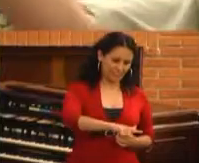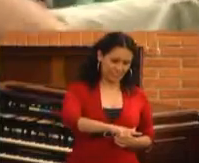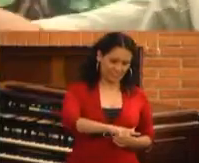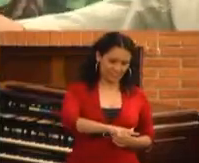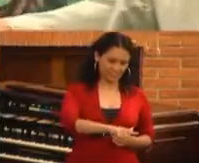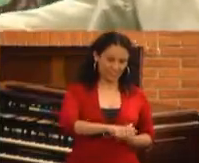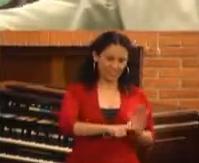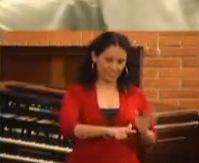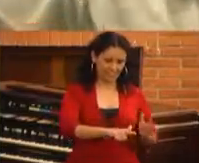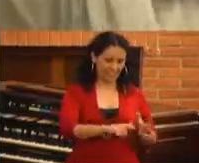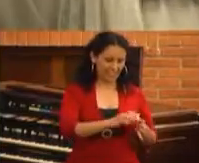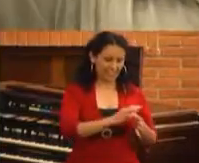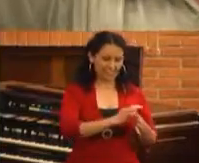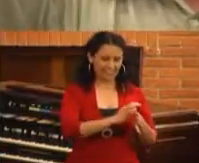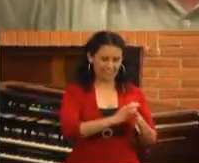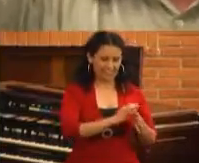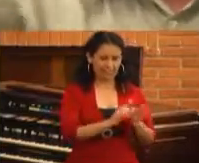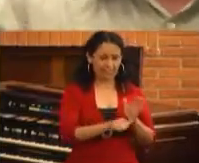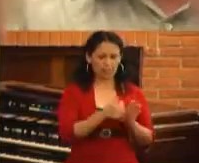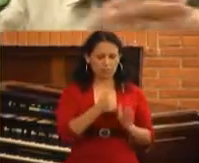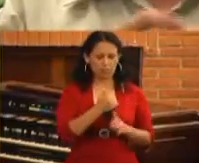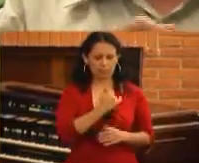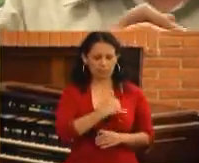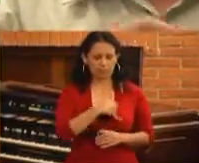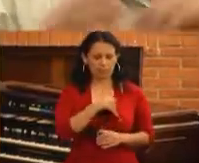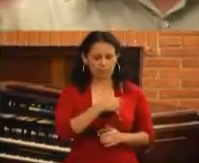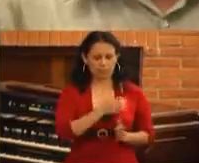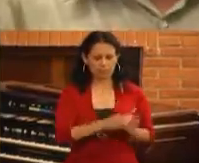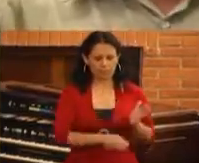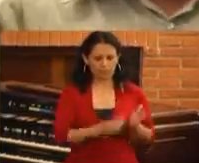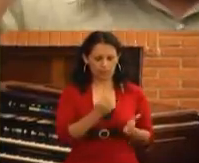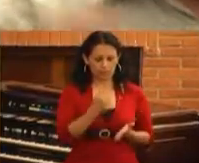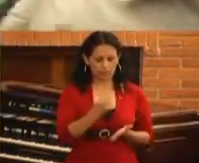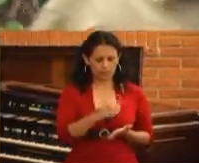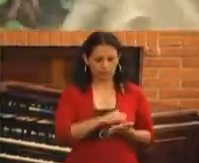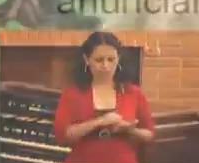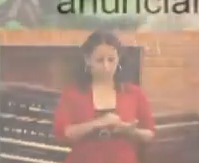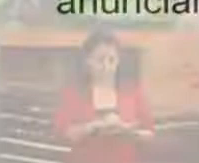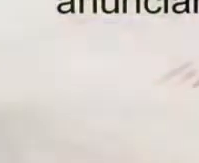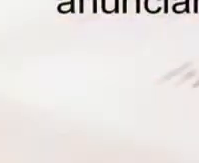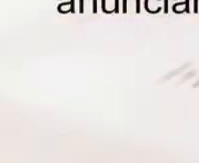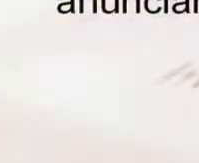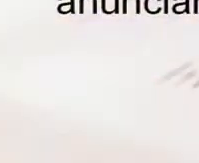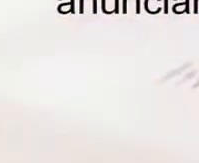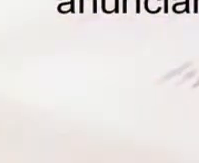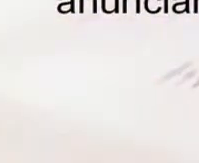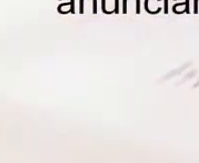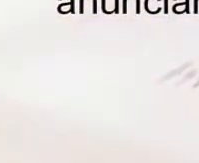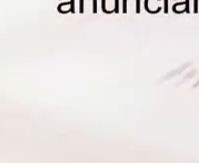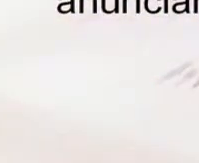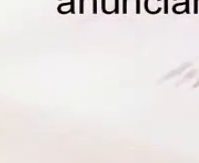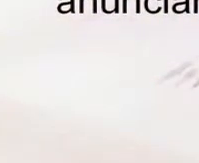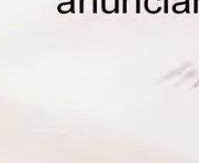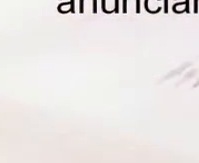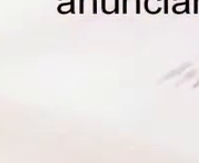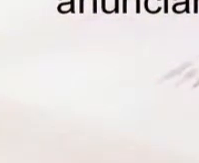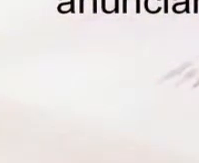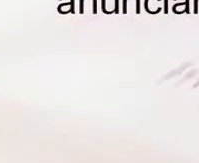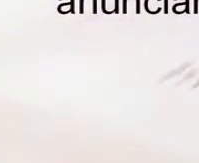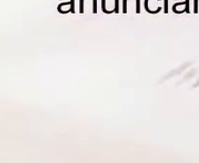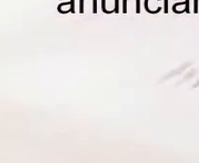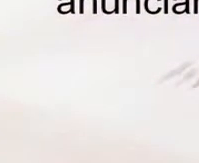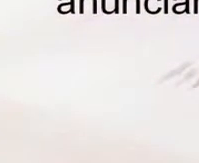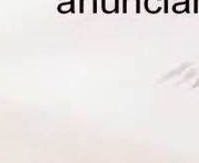apareceu aqui. 1 João capítulo 1, verso 2, ligeirinho, vamos correr aqui. E a vida se